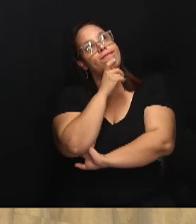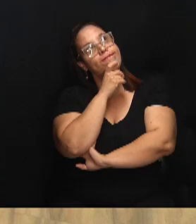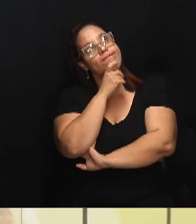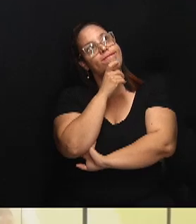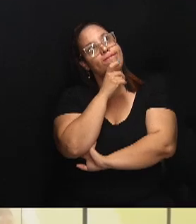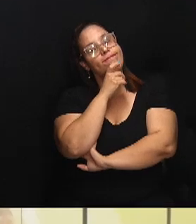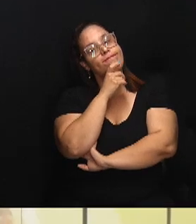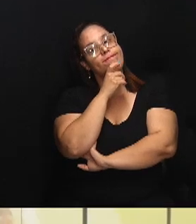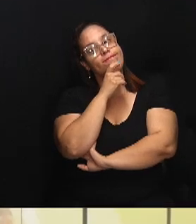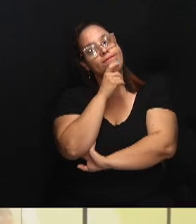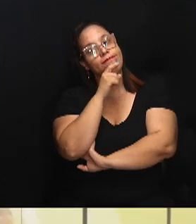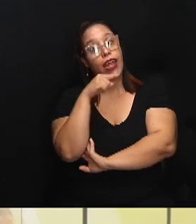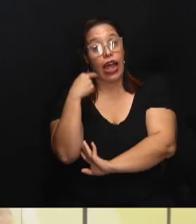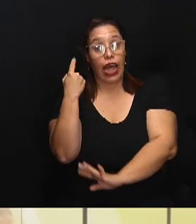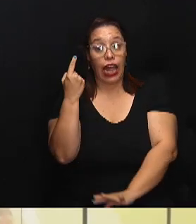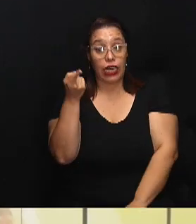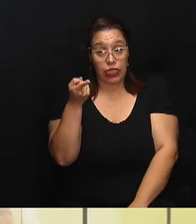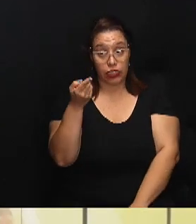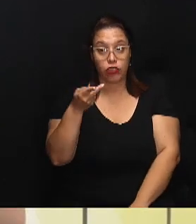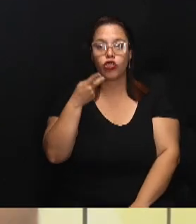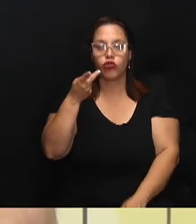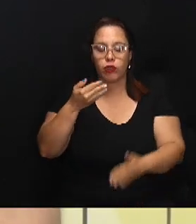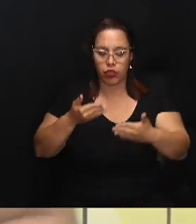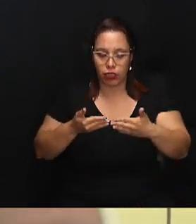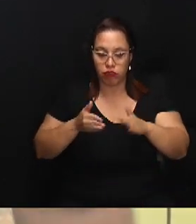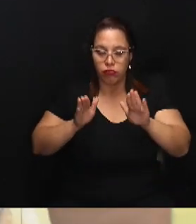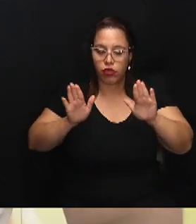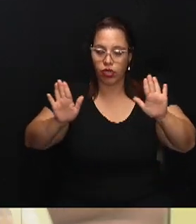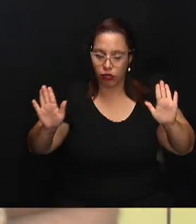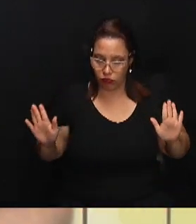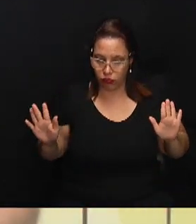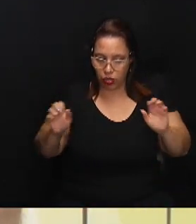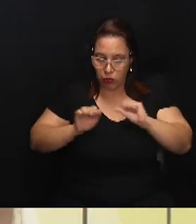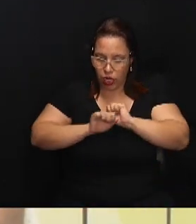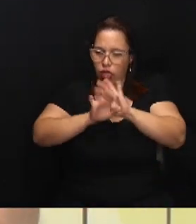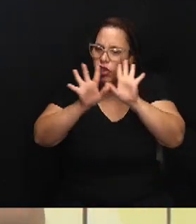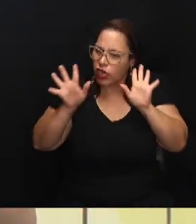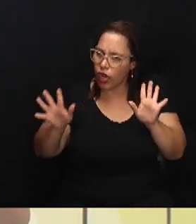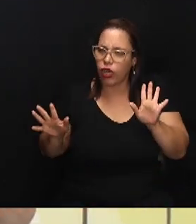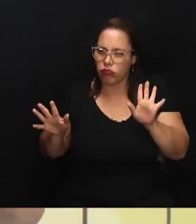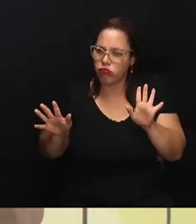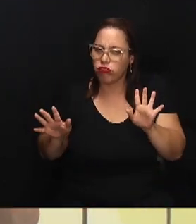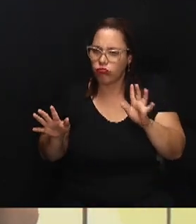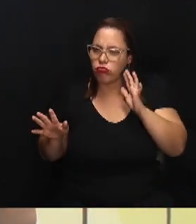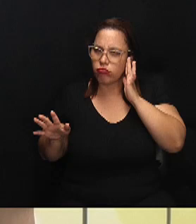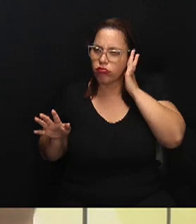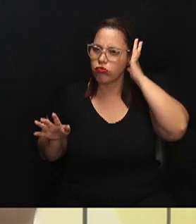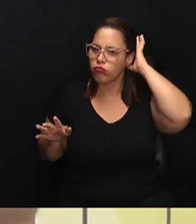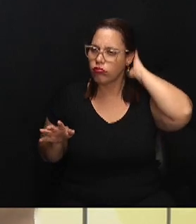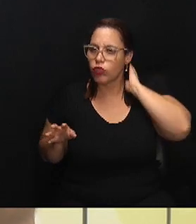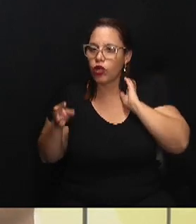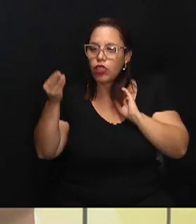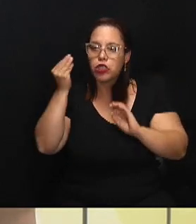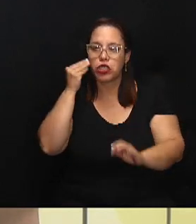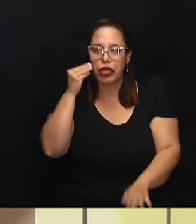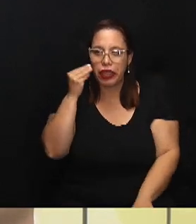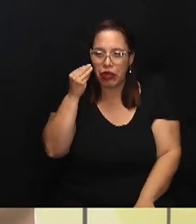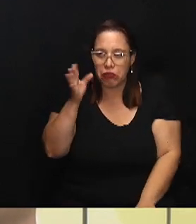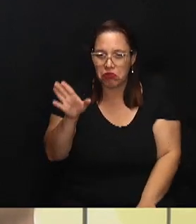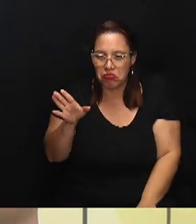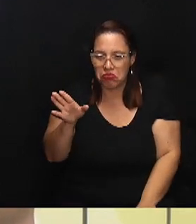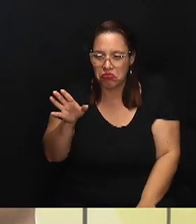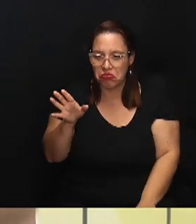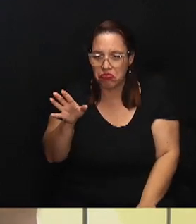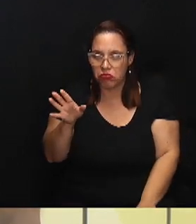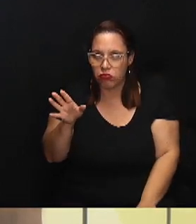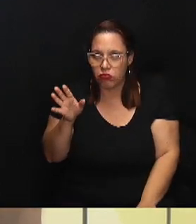além, né, de falar mais abertamente, seria importante a questão de tentar, né, porque aí eu acho que entra a questão